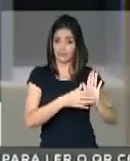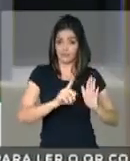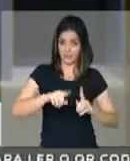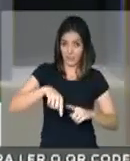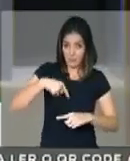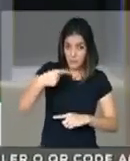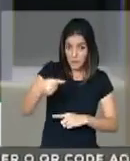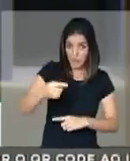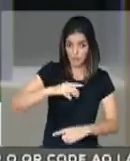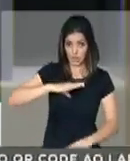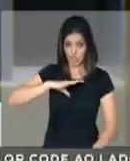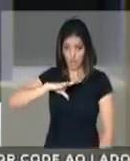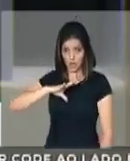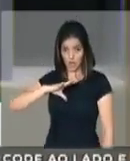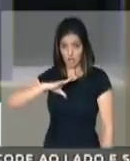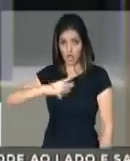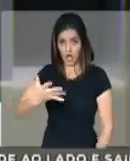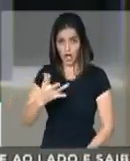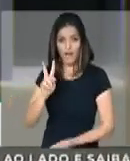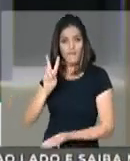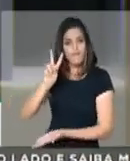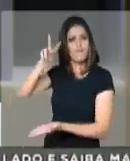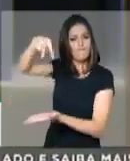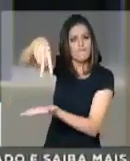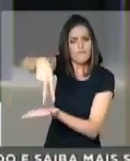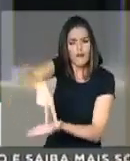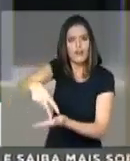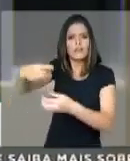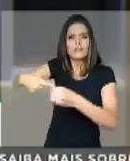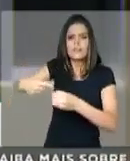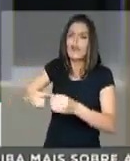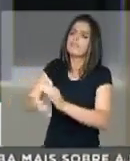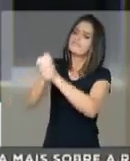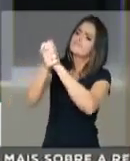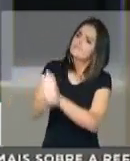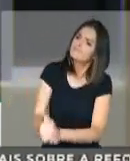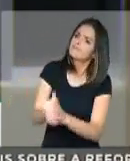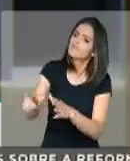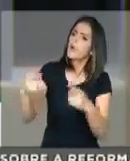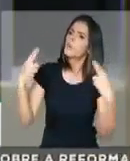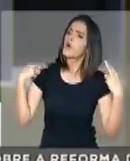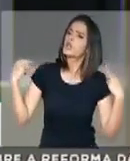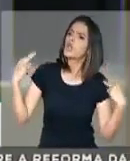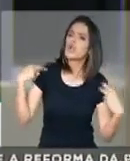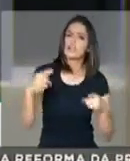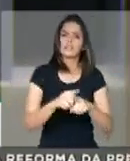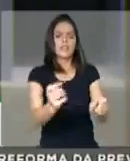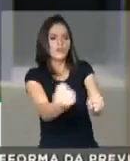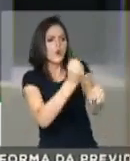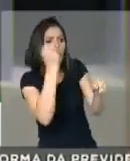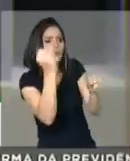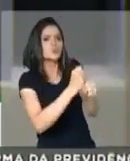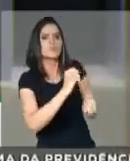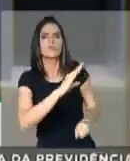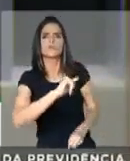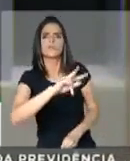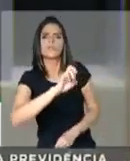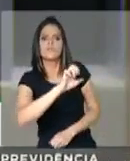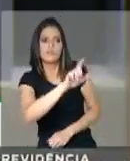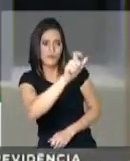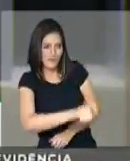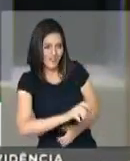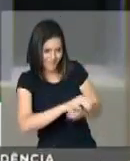às suas cidades para apertar a mão do motorista, do operário da construção civil,